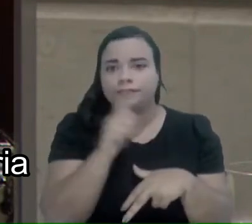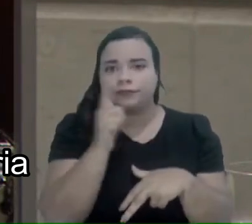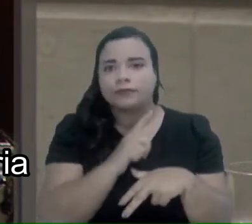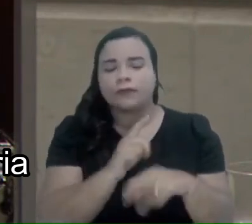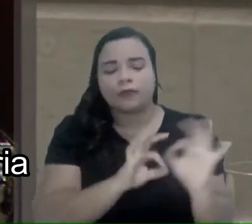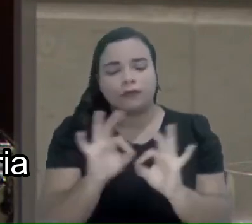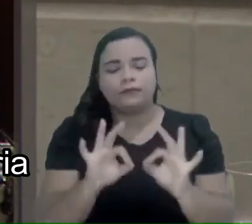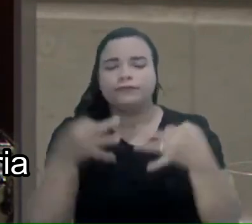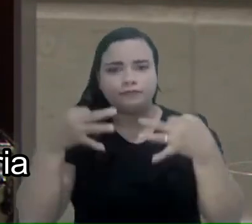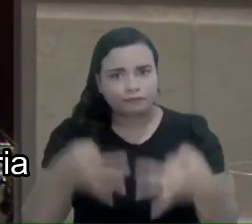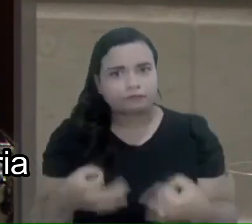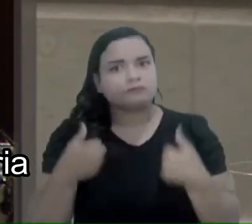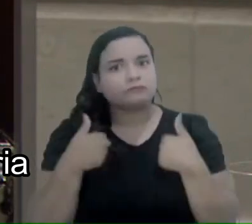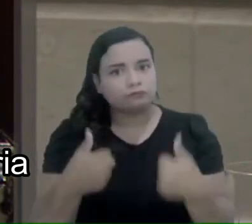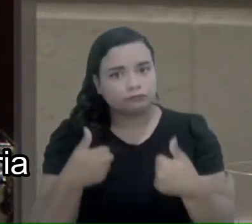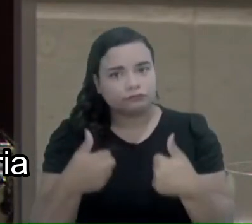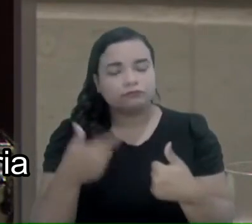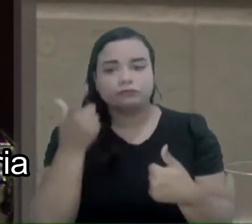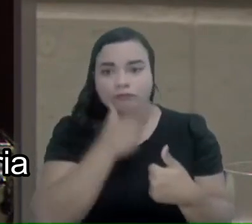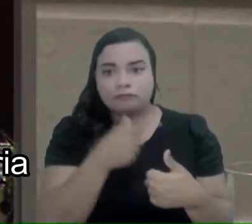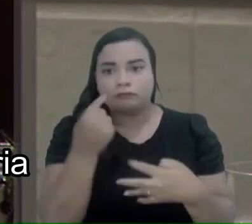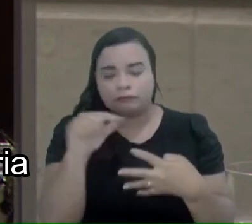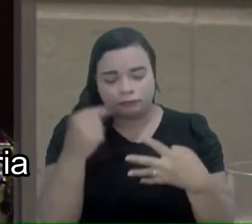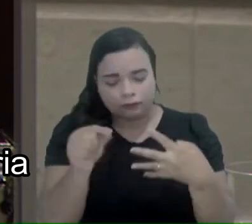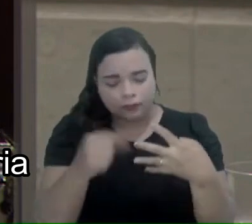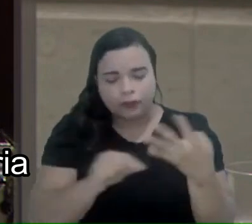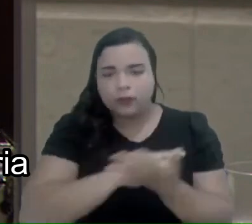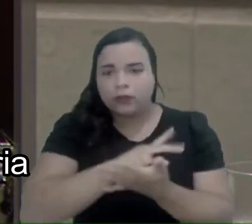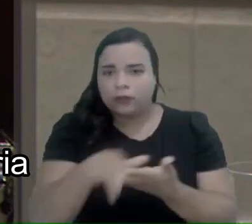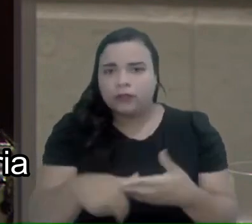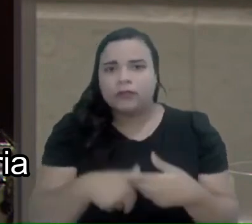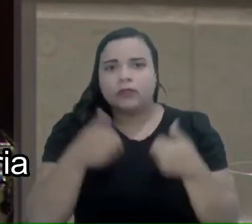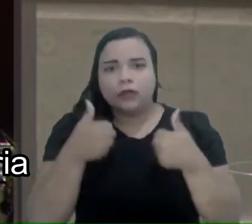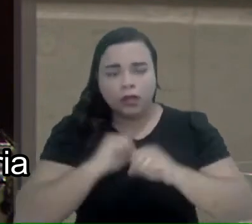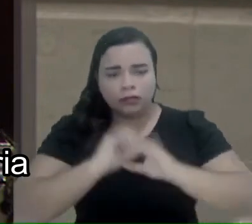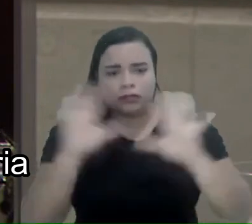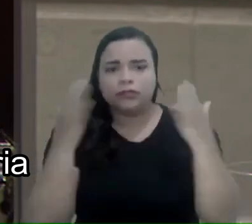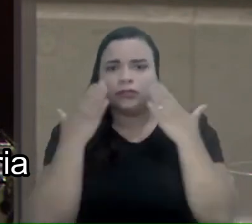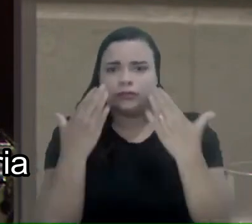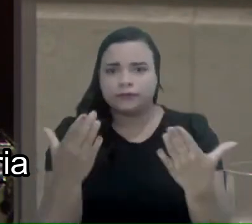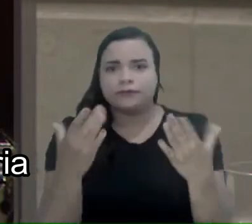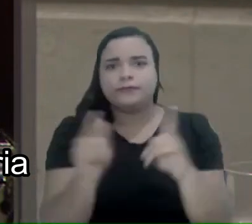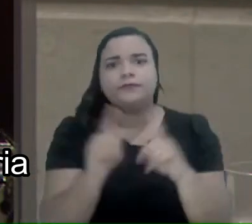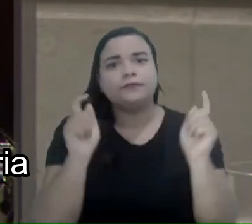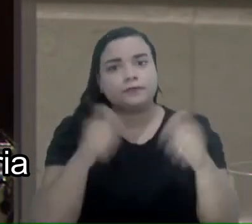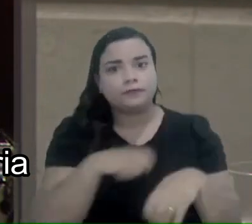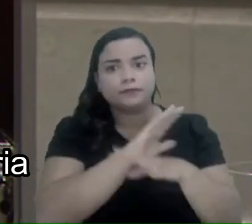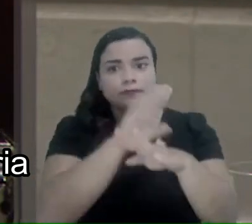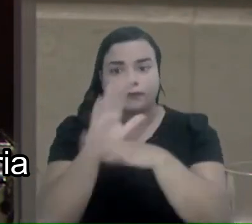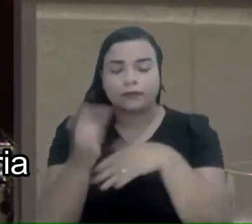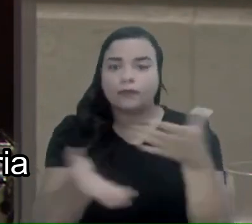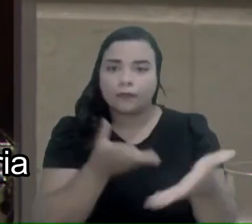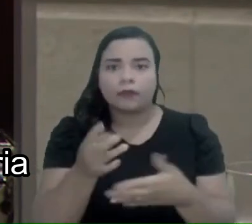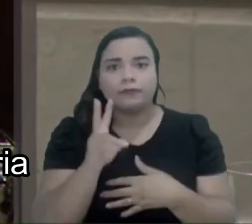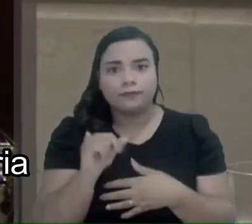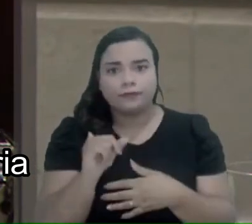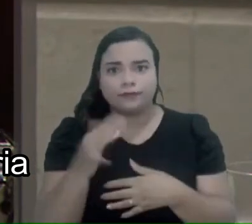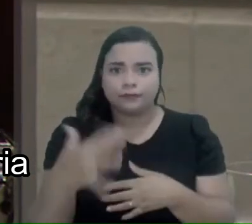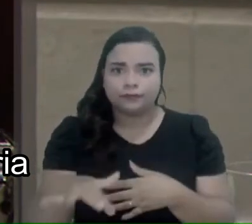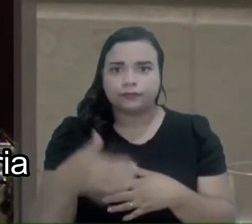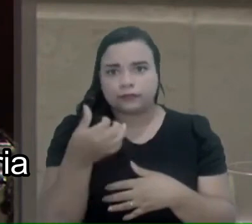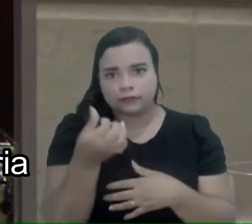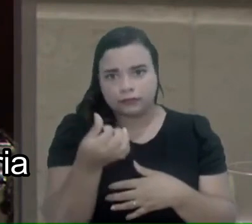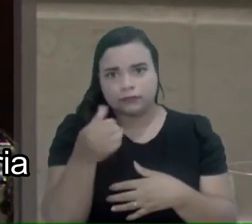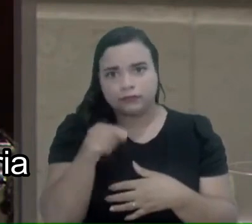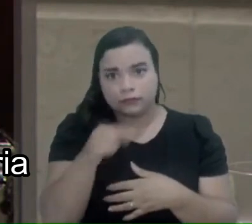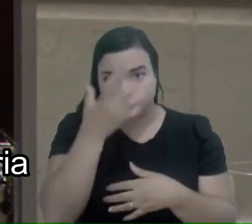o desenho está robusto, está transparente e vai conseguir dar conta dos aproximadamente 6 mil